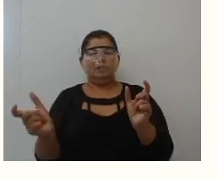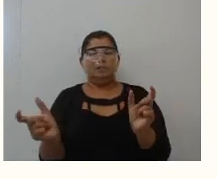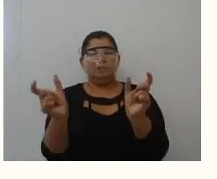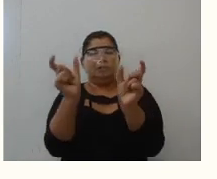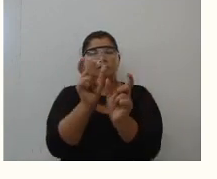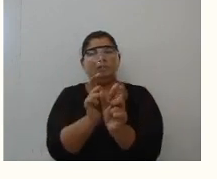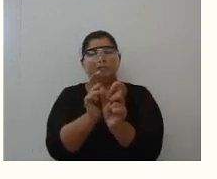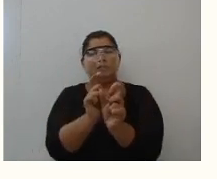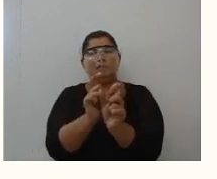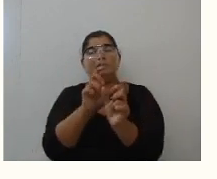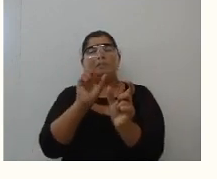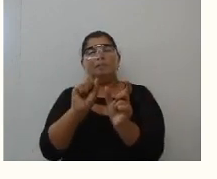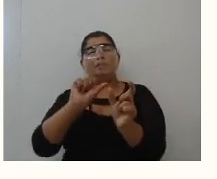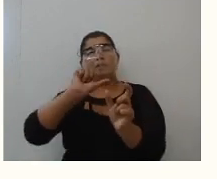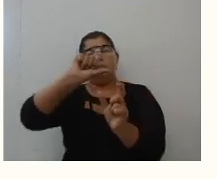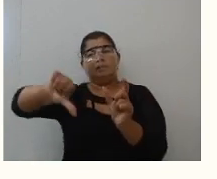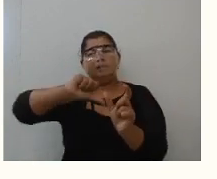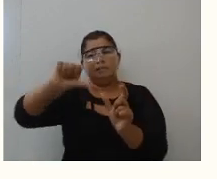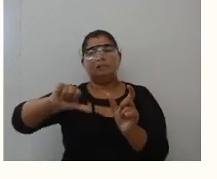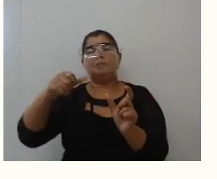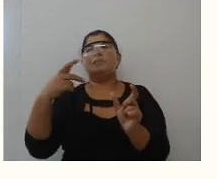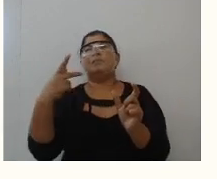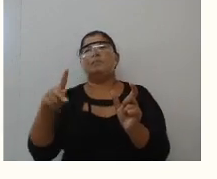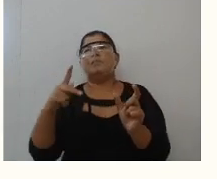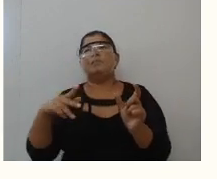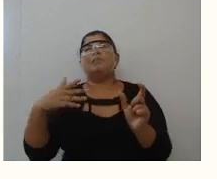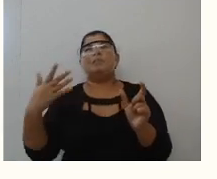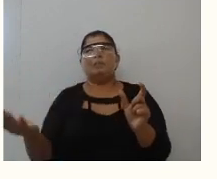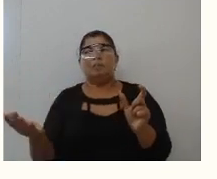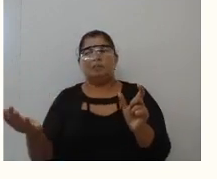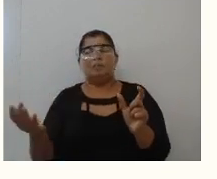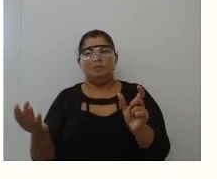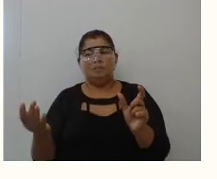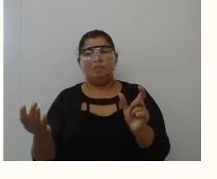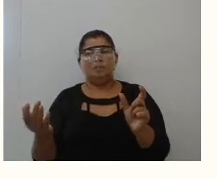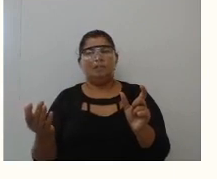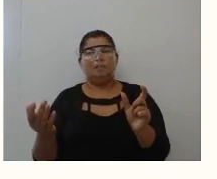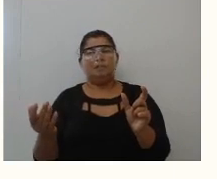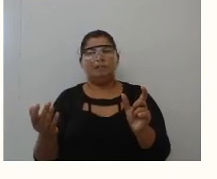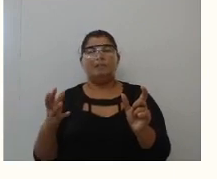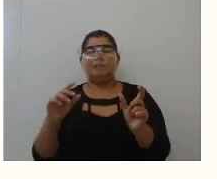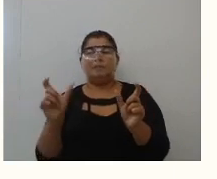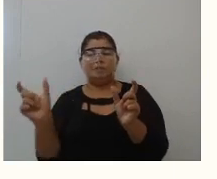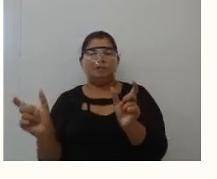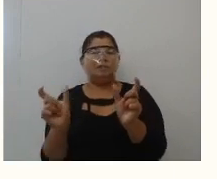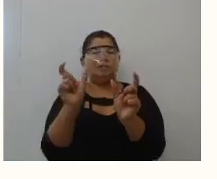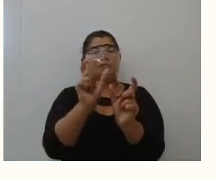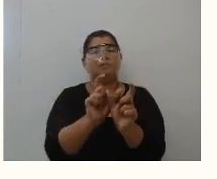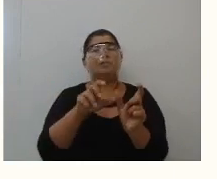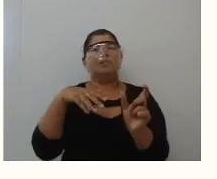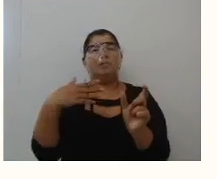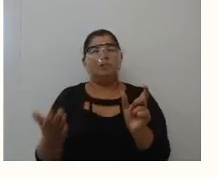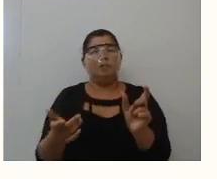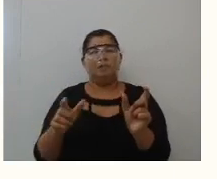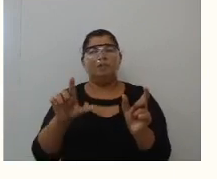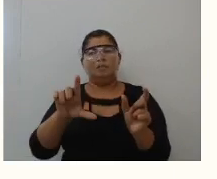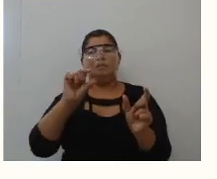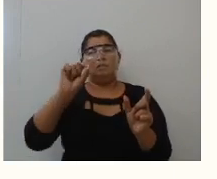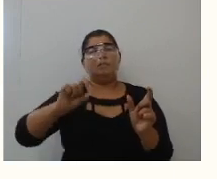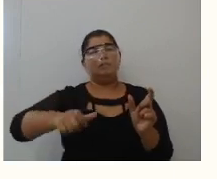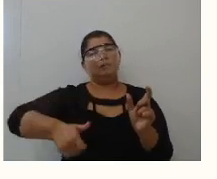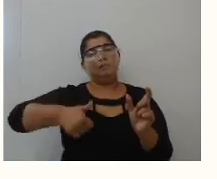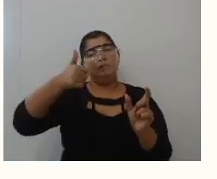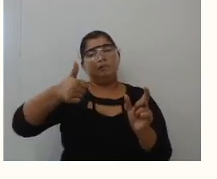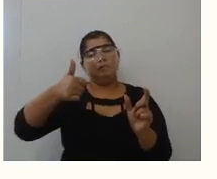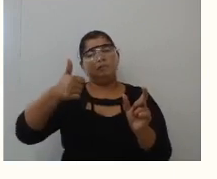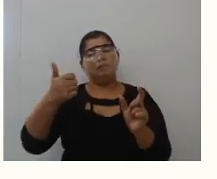de sentido por... Eu gosto de questão assim. Ele pede para a gente sair substituindo e vendo qual é a alternativa que,